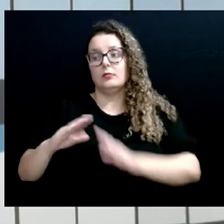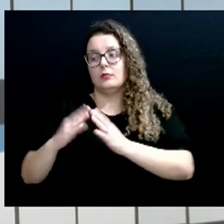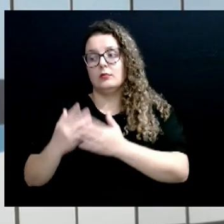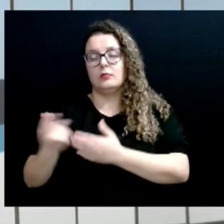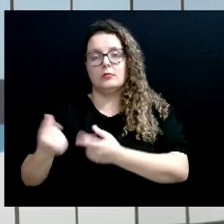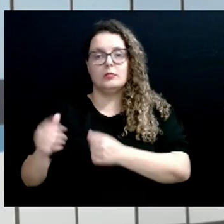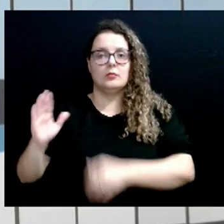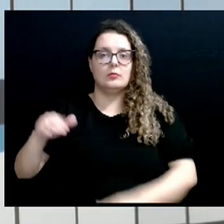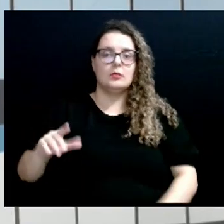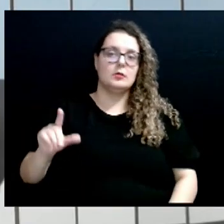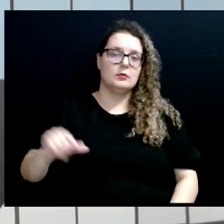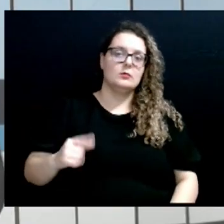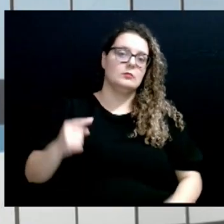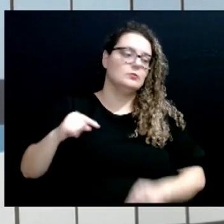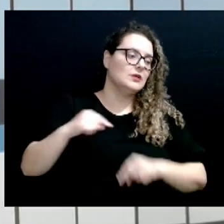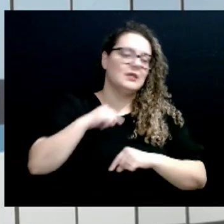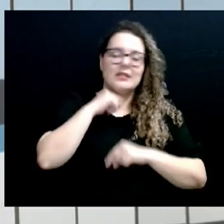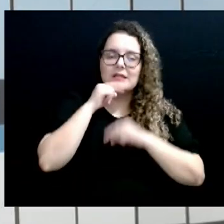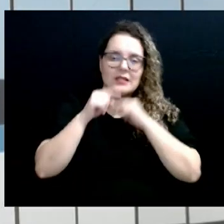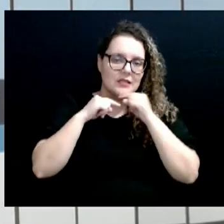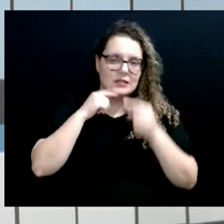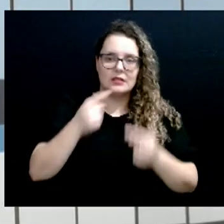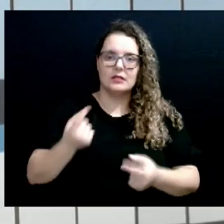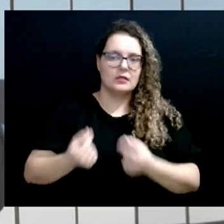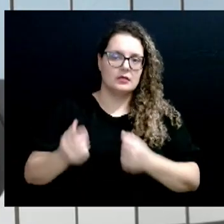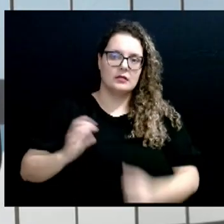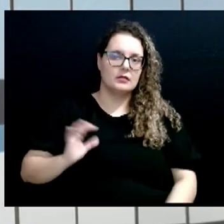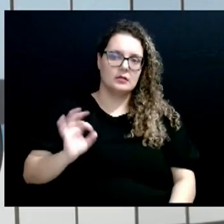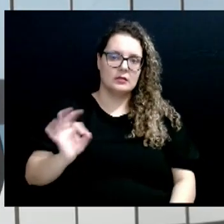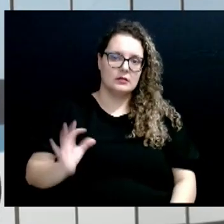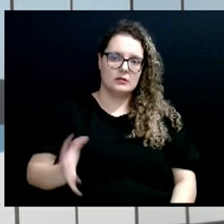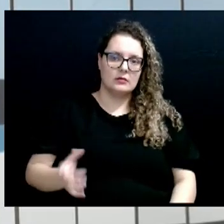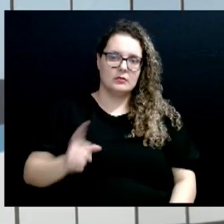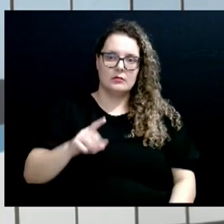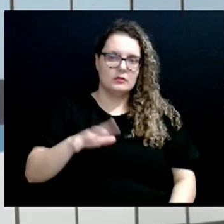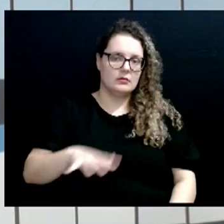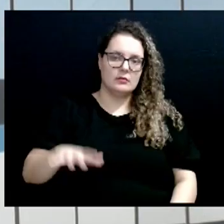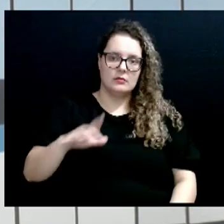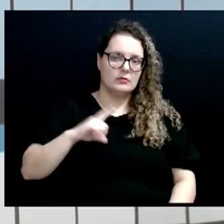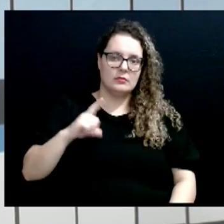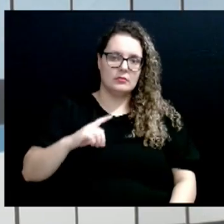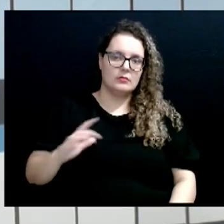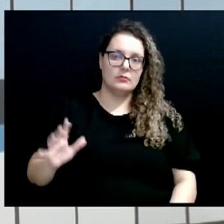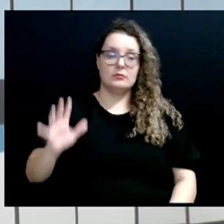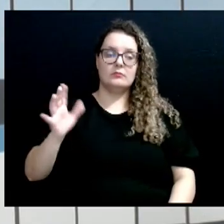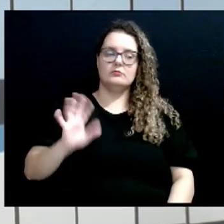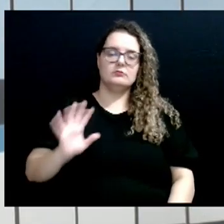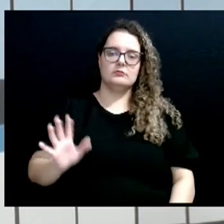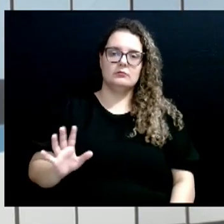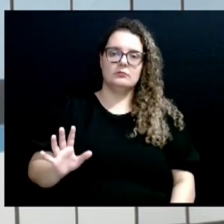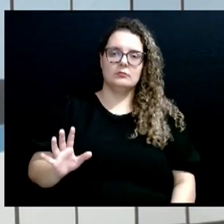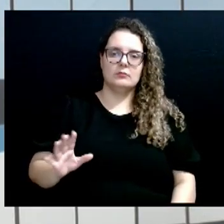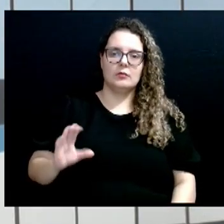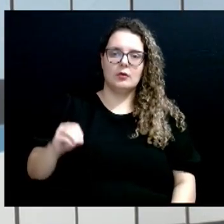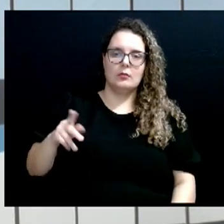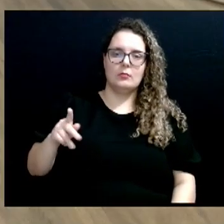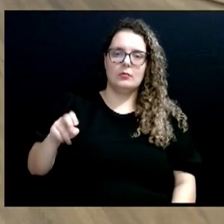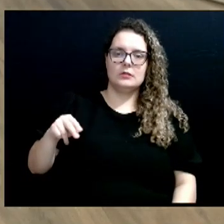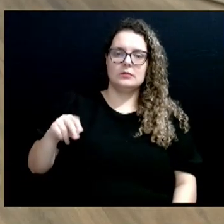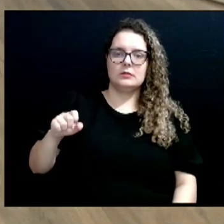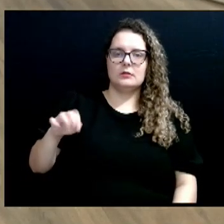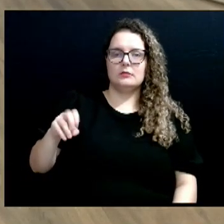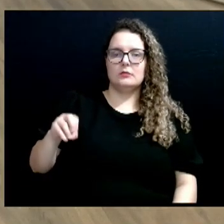contas ninguém ganha muito dinheiro com isso. Não é um ramo assim que se tem um lucro né, compensatório. Doutor André,